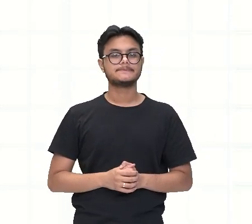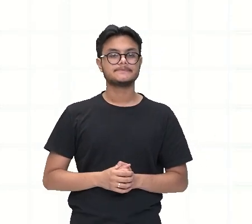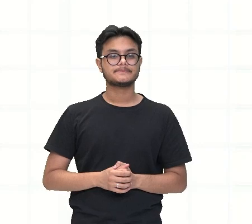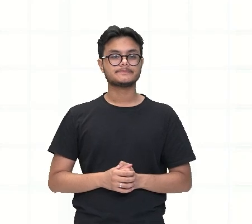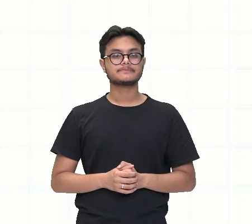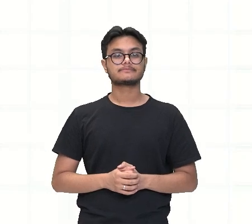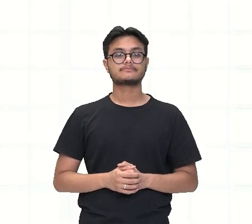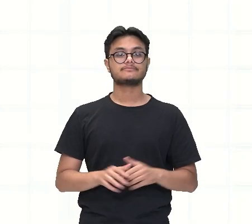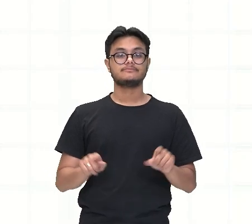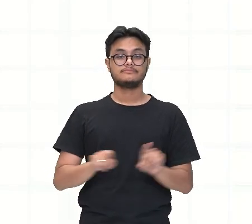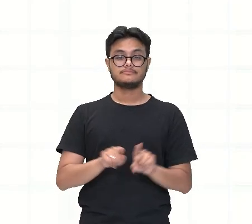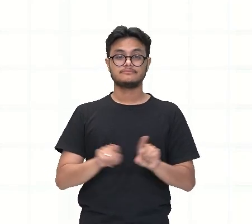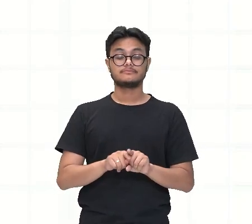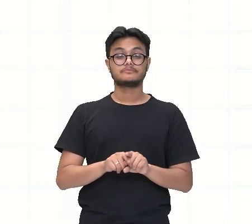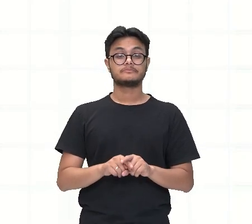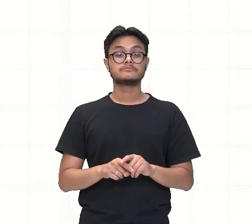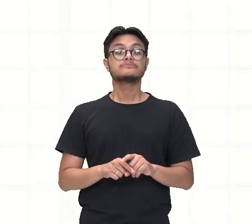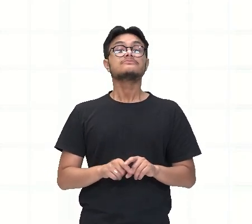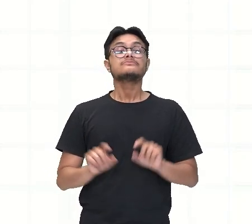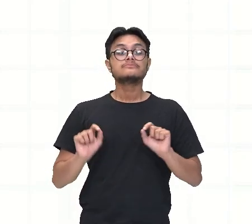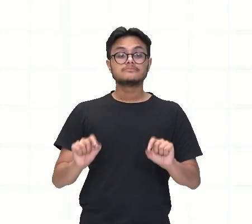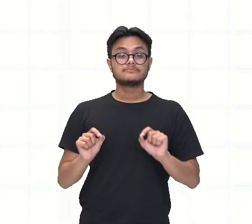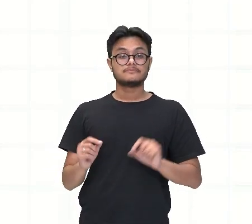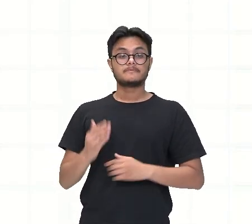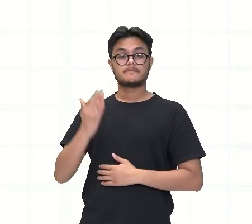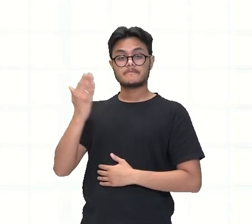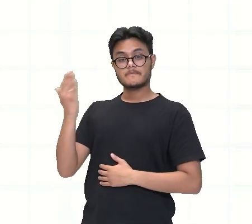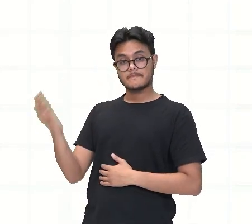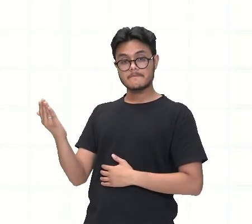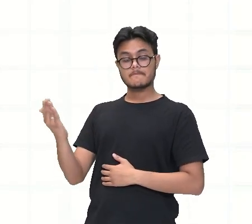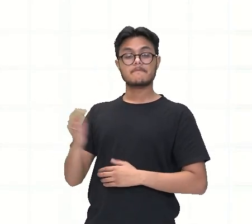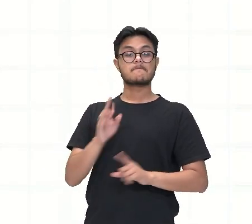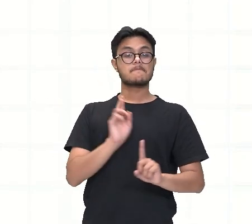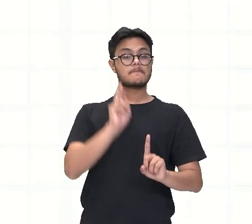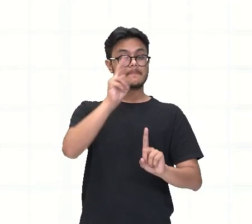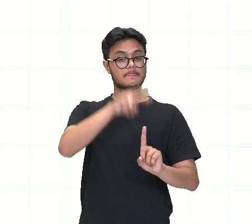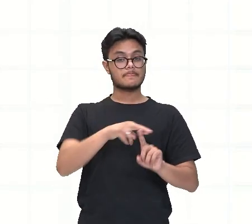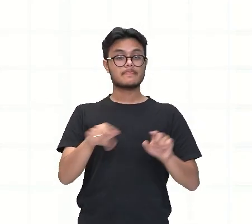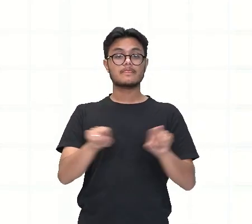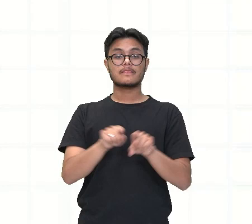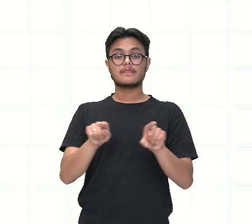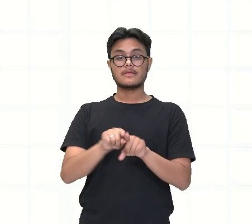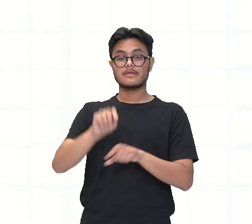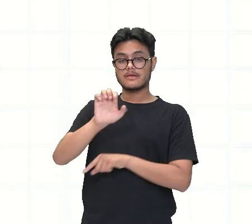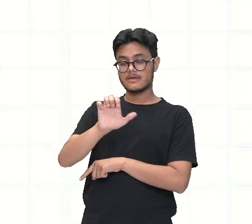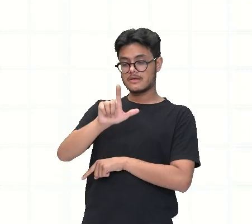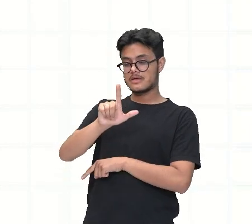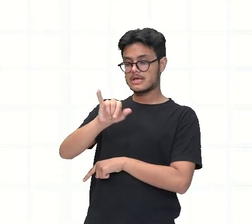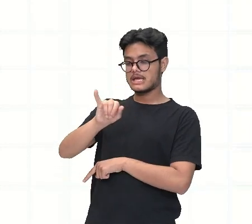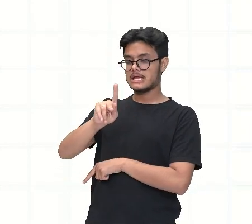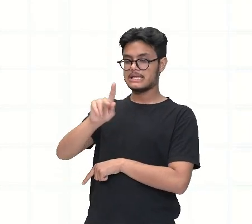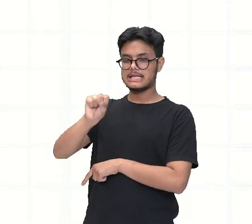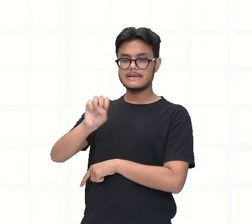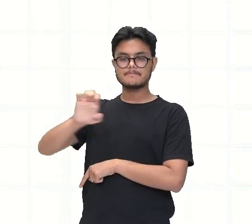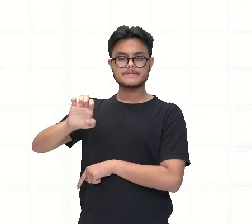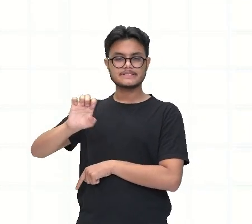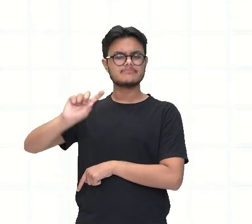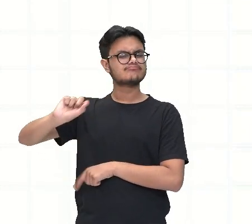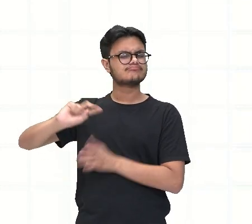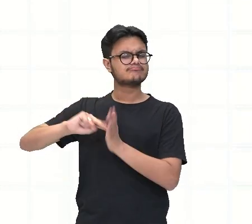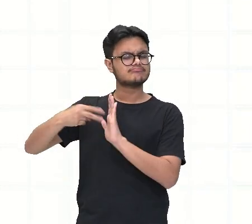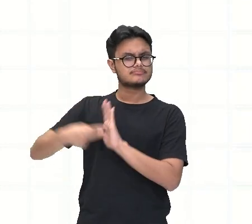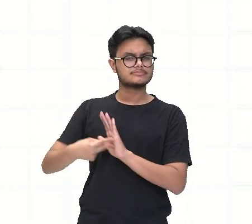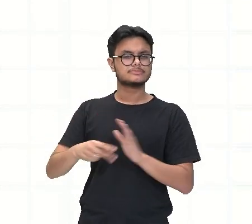para finalizarmos essa nossa revisão sobre a coesão referencial, nós chegamos então na coesão por elipse,